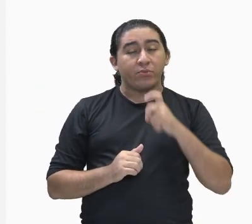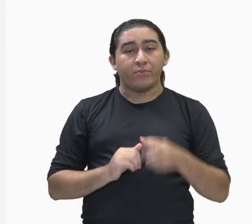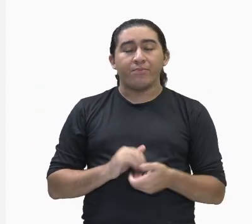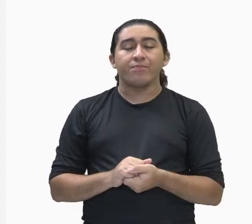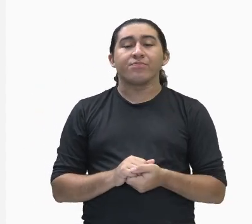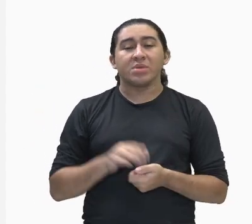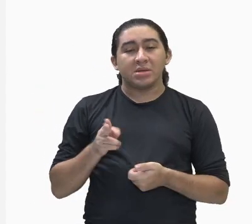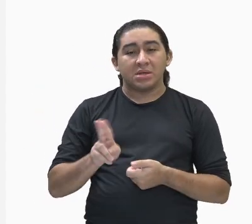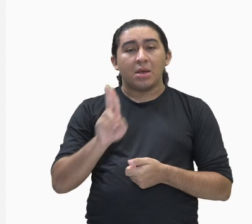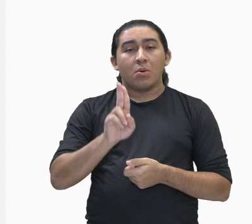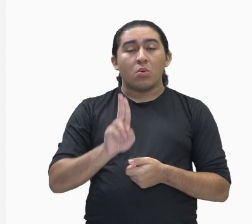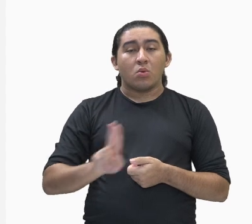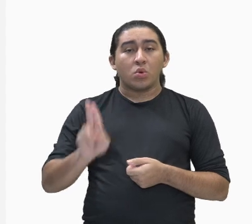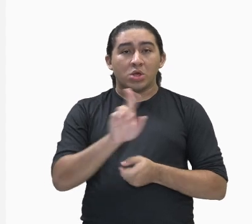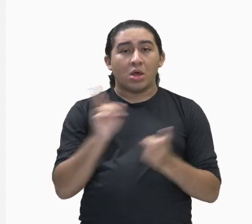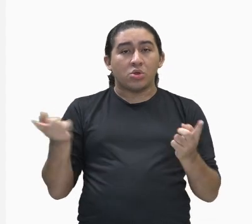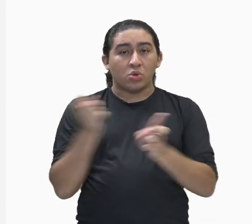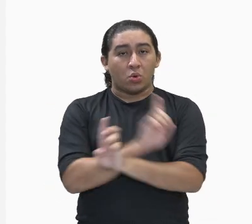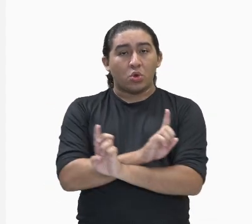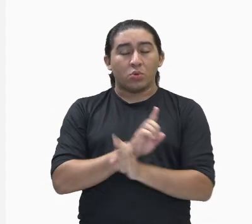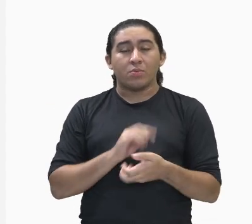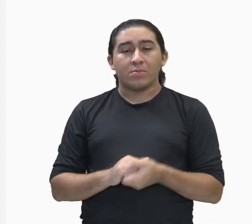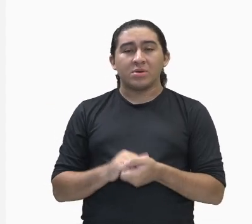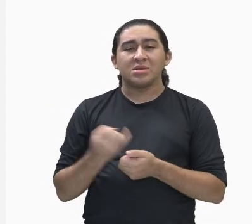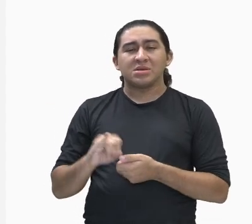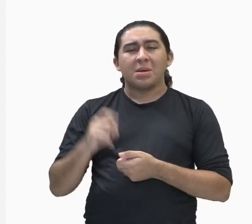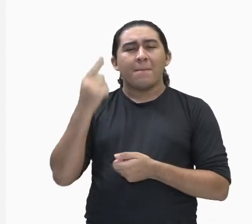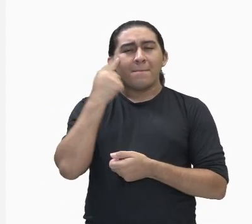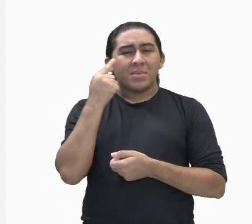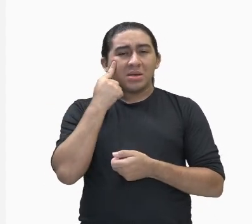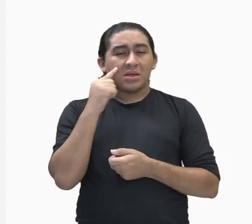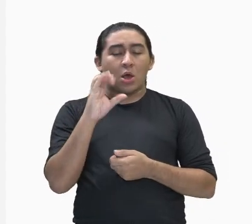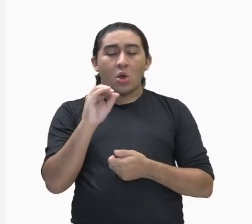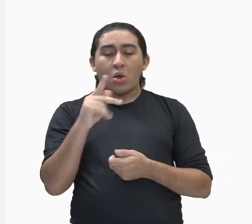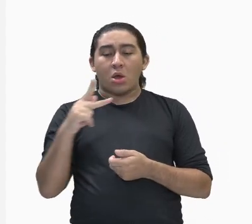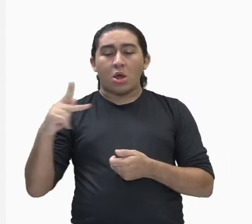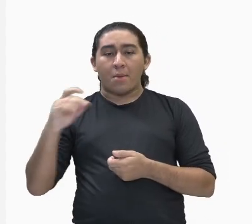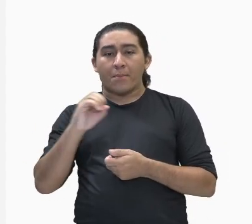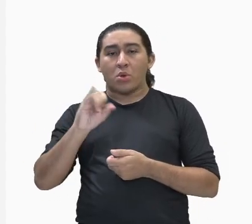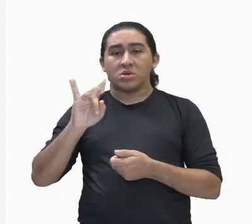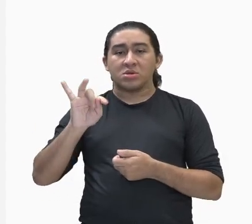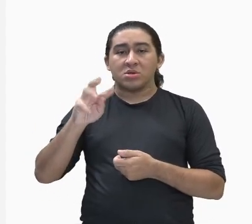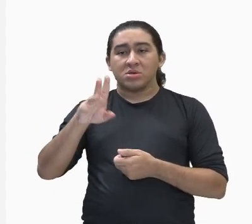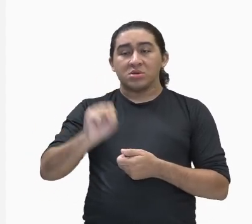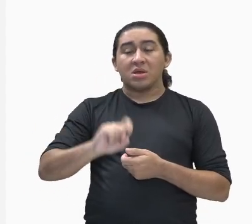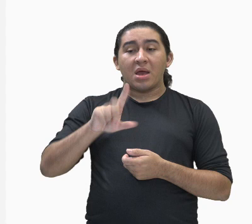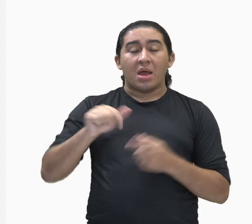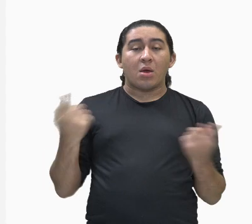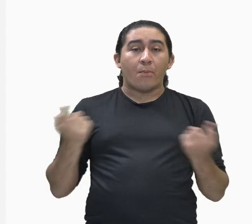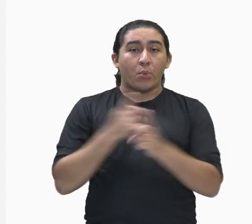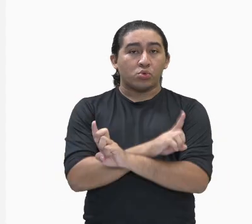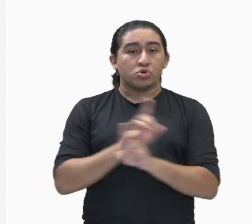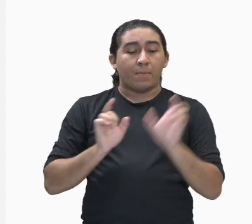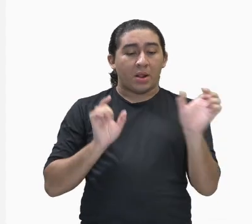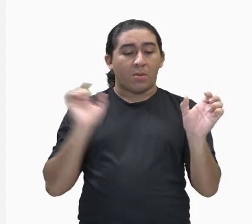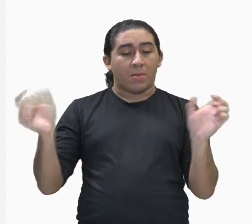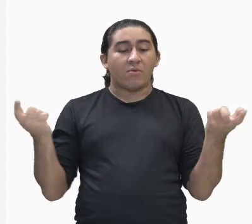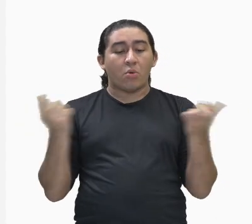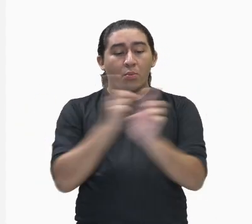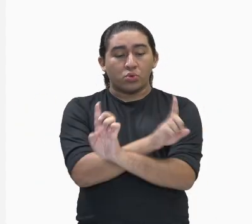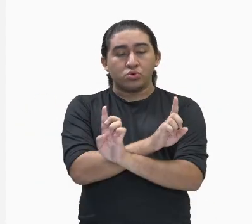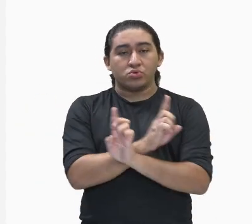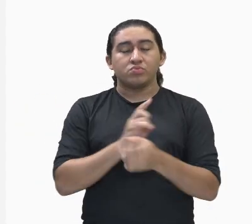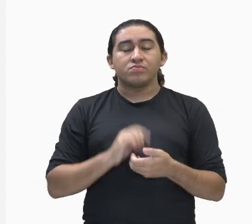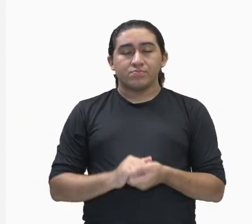os antônimos, tá? Quando eu falo em opposite, eu estou falando em palavras antônimas,